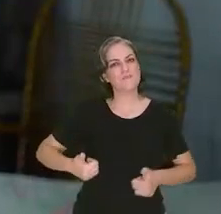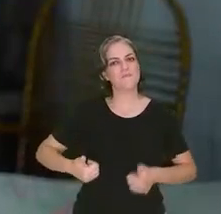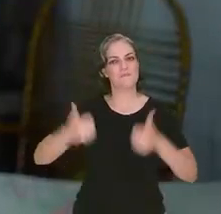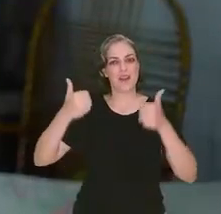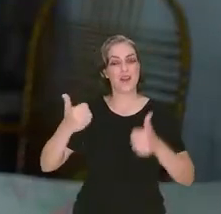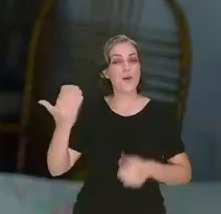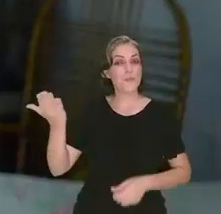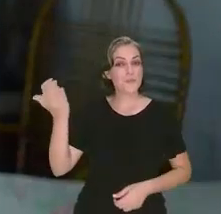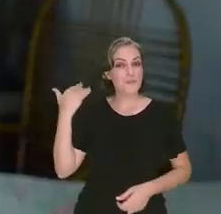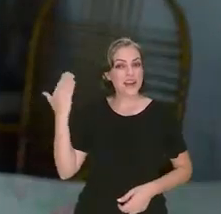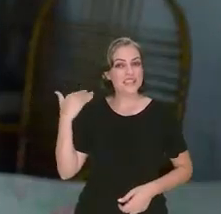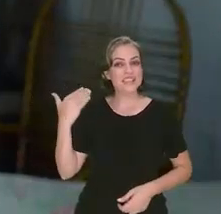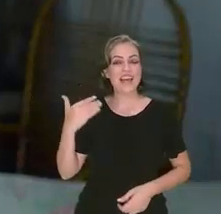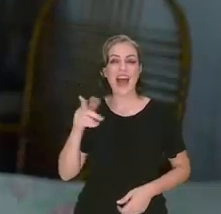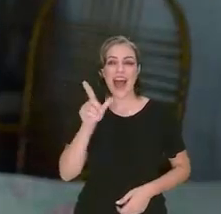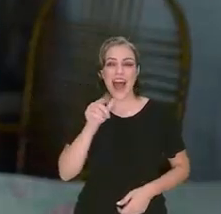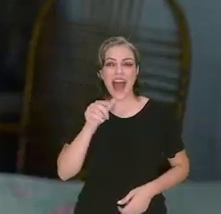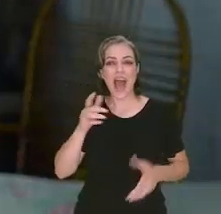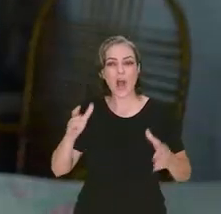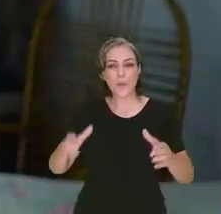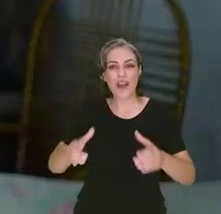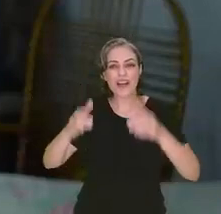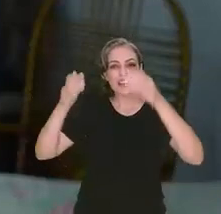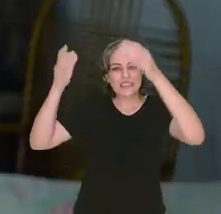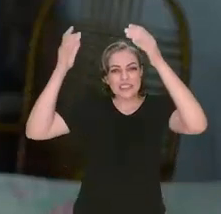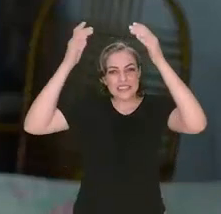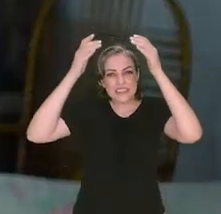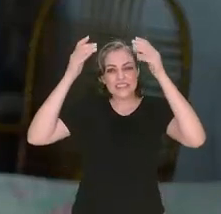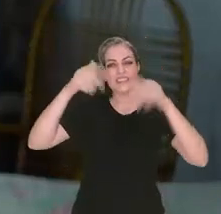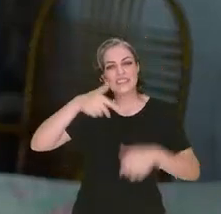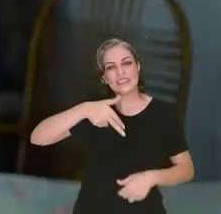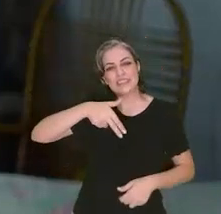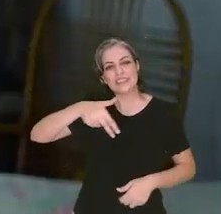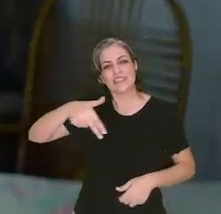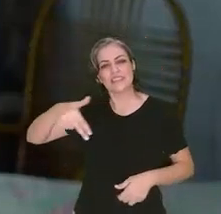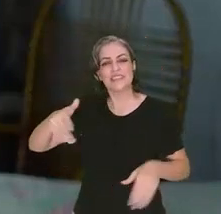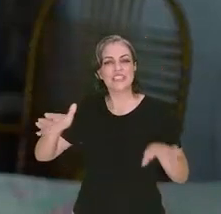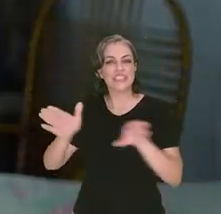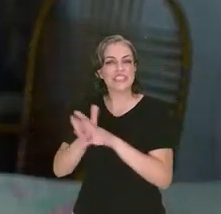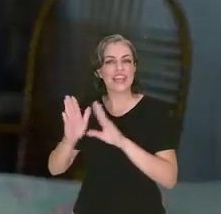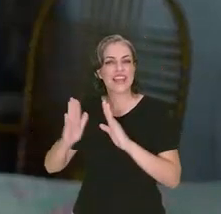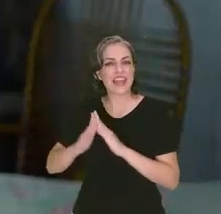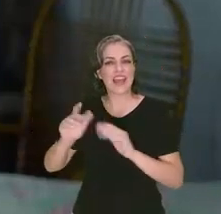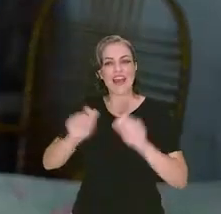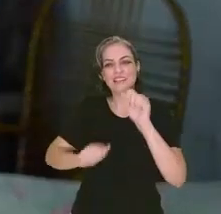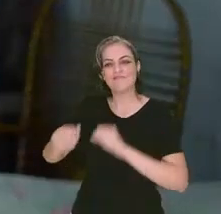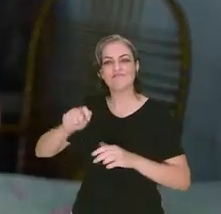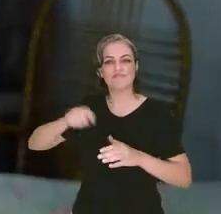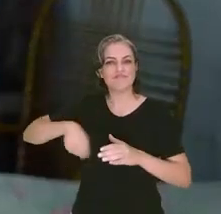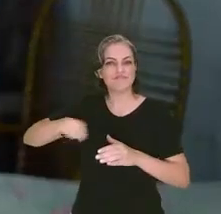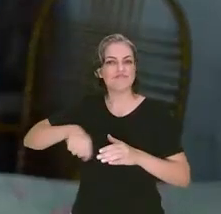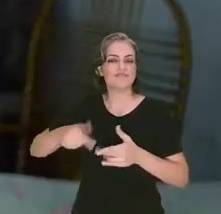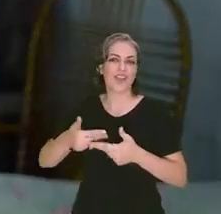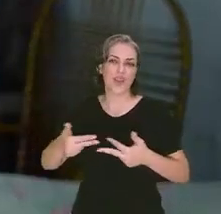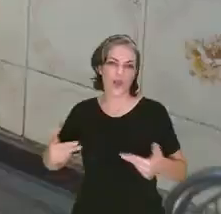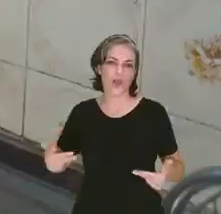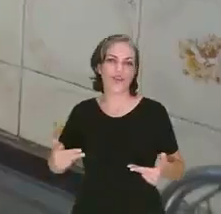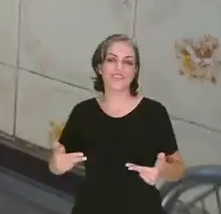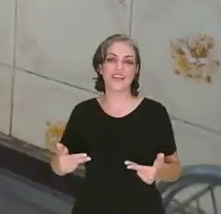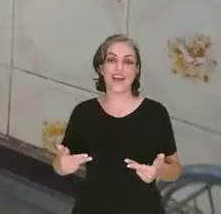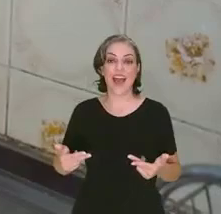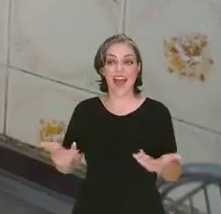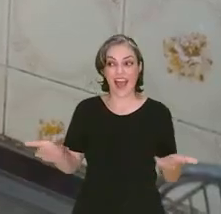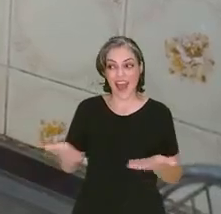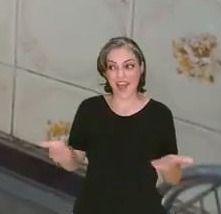quantas mulheres não percorriam as ruas com um balde de água na cabeça para poder conseguirem fazer seus afazeres domésticos